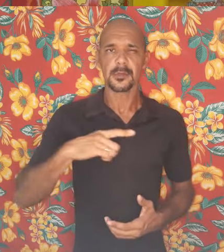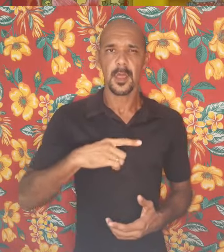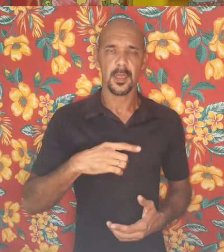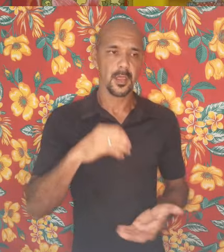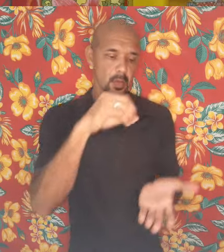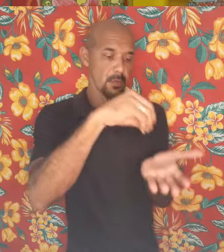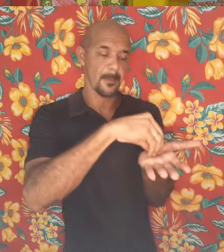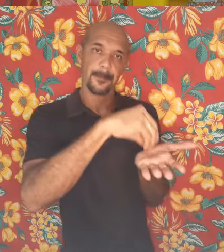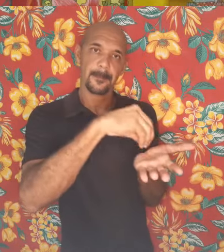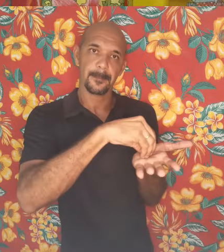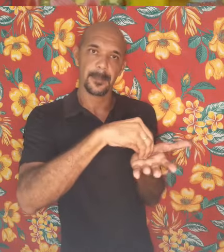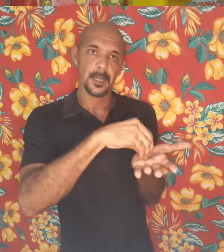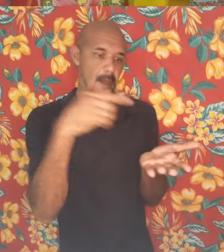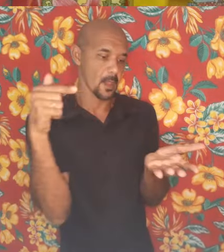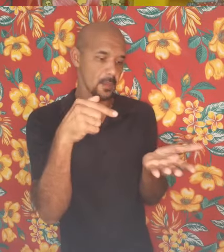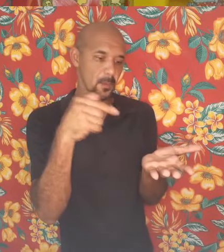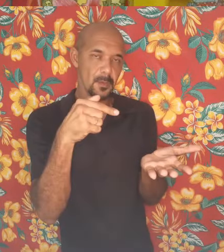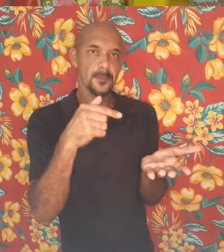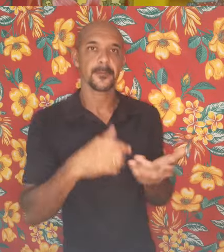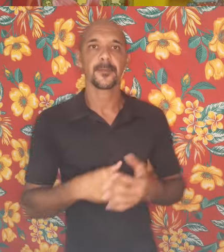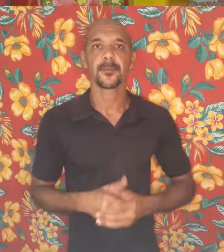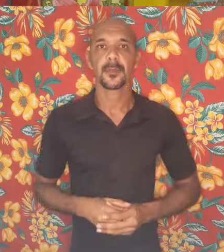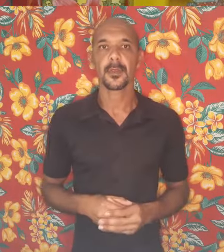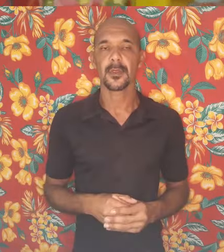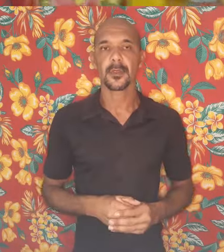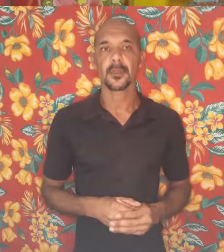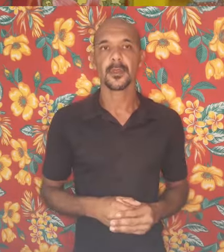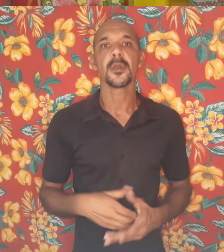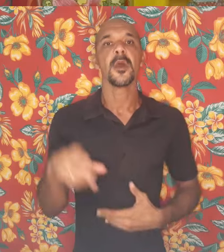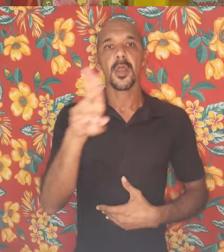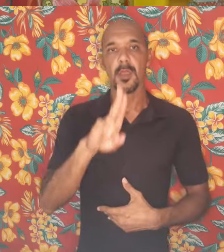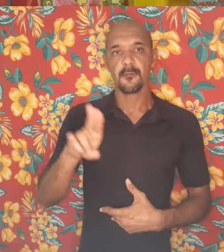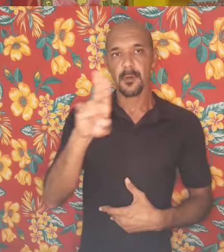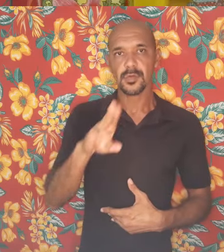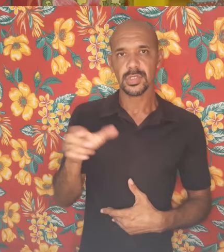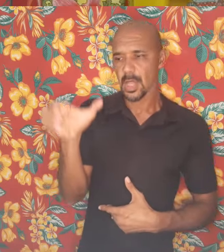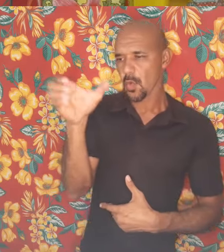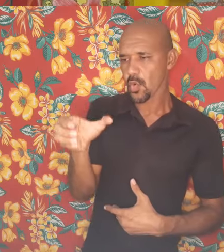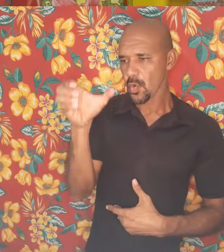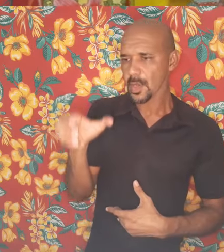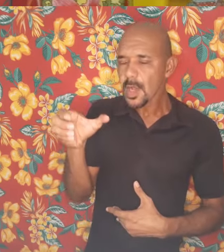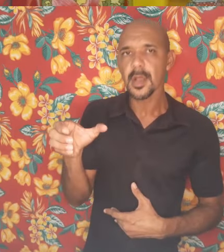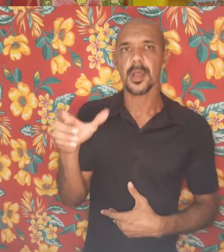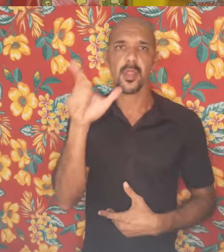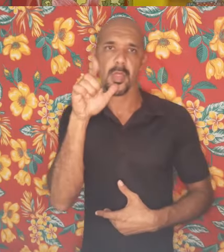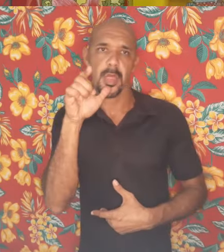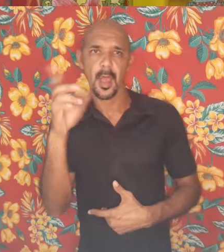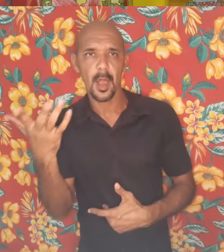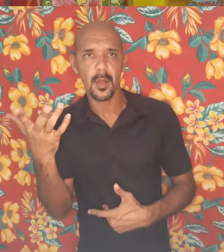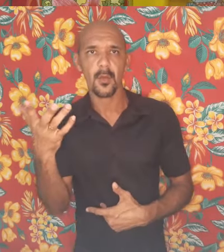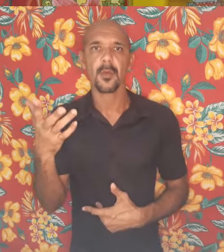um e vou pegar um pedaço de cano, que será o meu pescoço, tá? Nós aqui vamos trabalhar